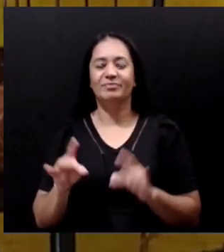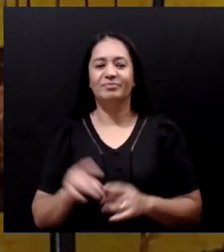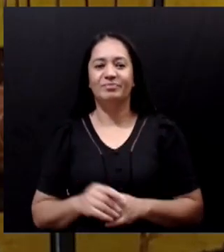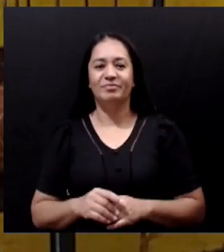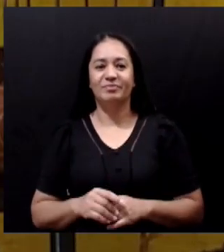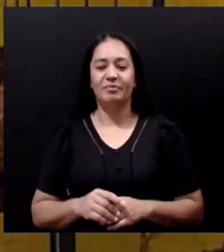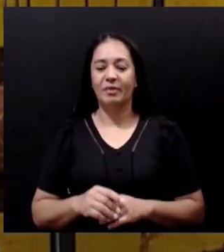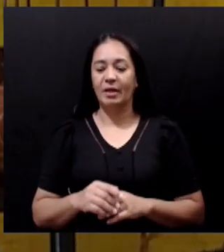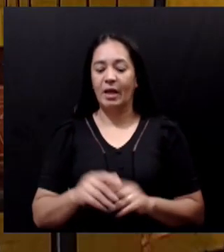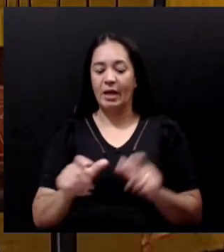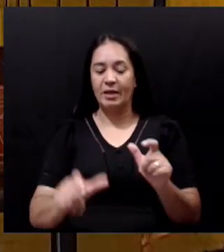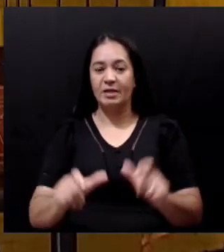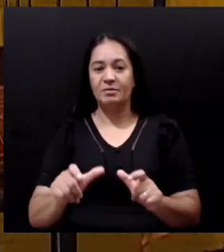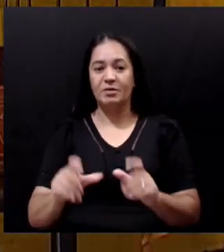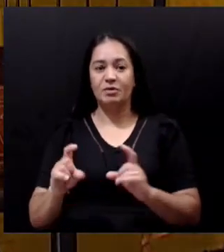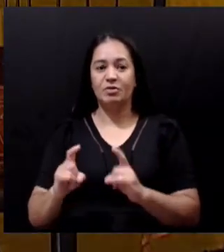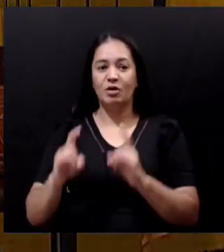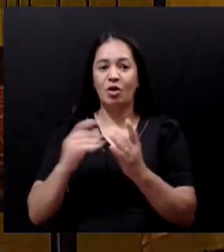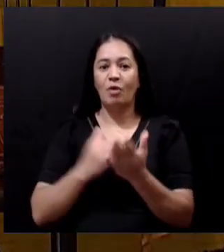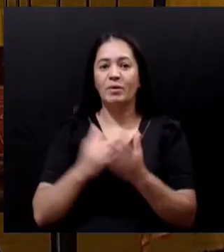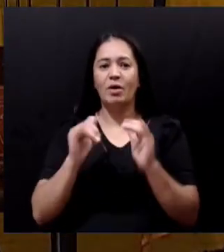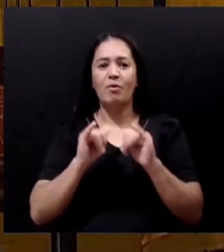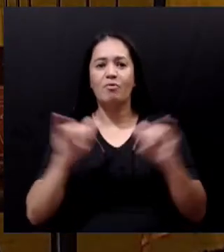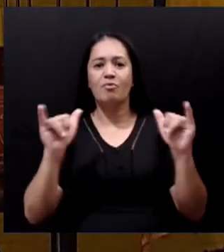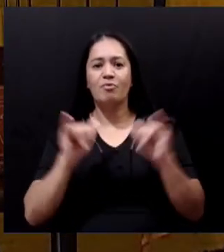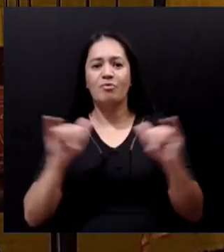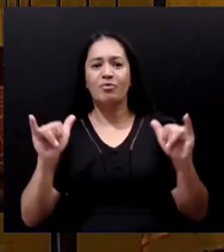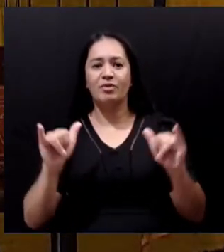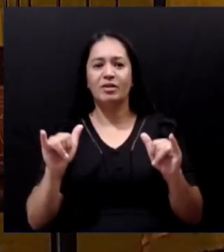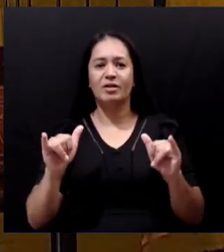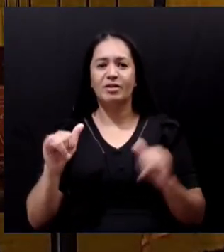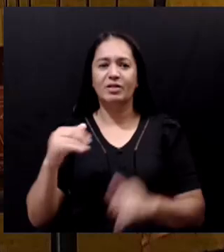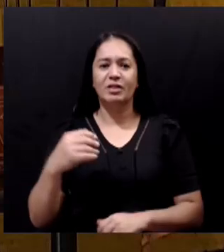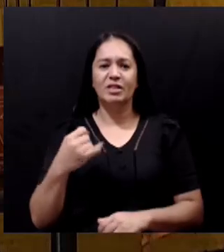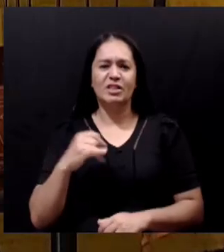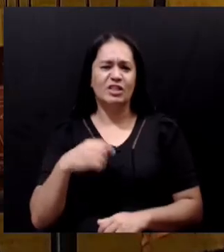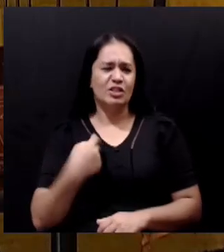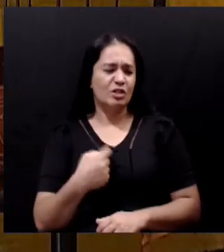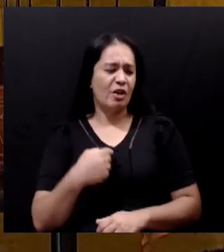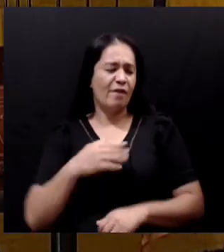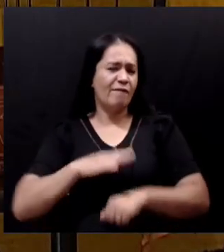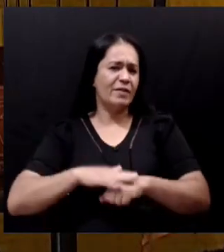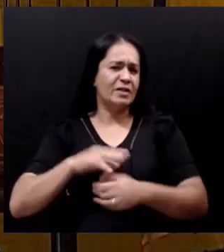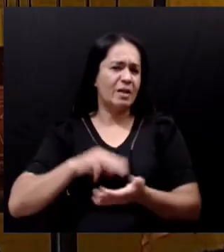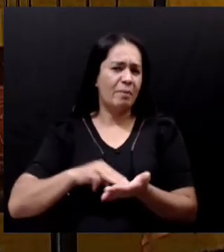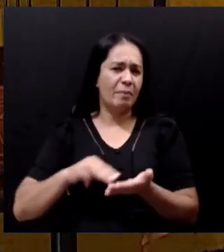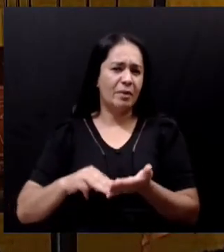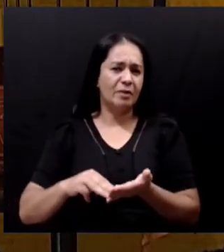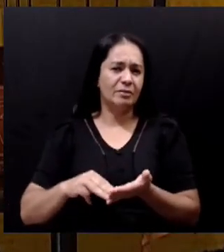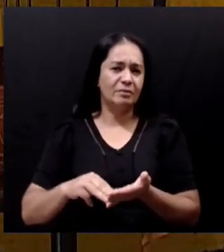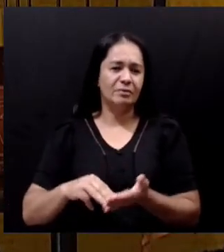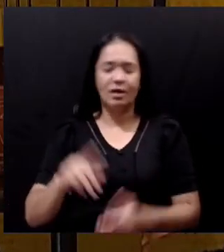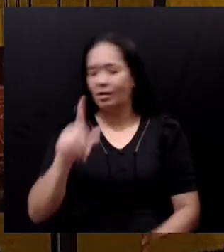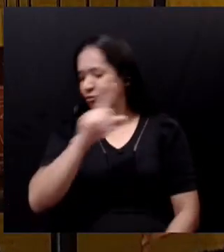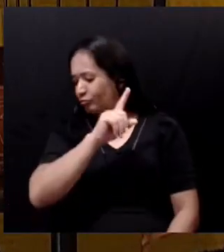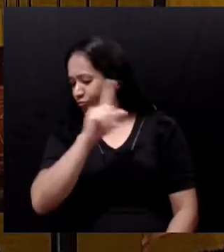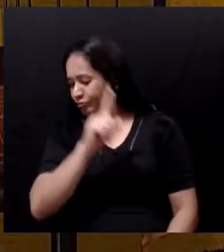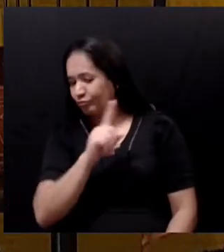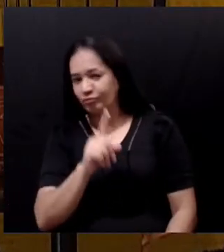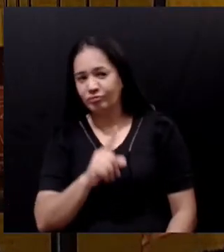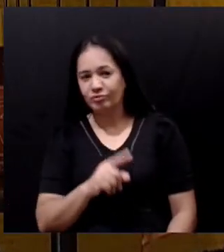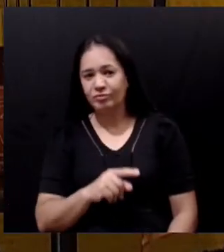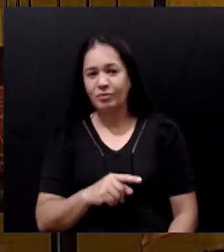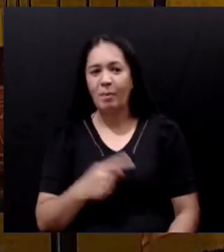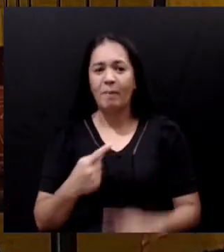eles começavam a divulgar. Aí ele olhou para mim e disse, se a gente fizer pastel? Eu falei, ah, não, pastel não. Pastel não, porque eu já tinha mexido